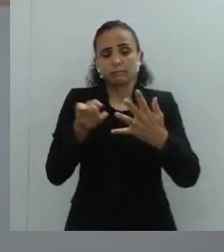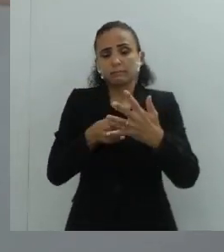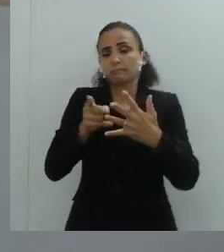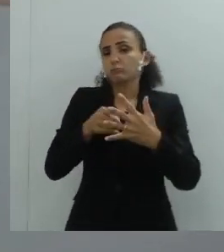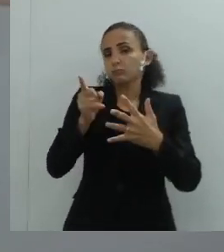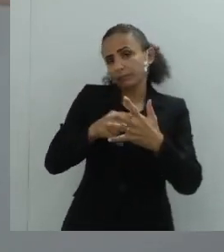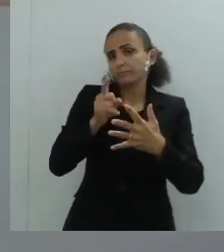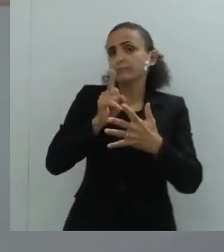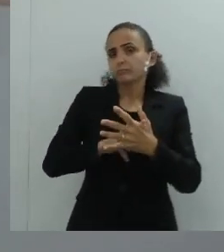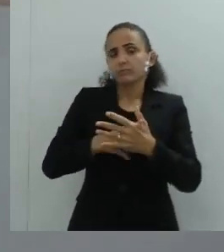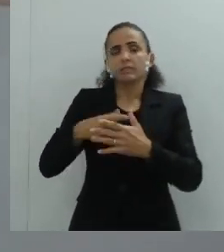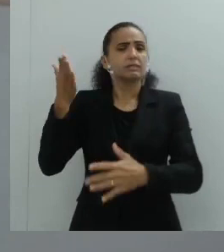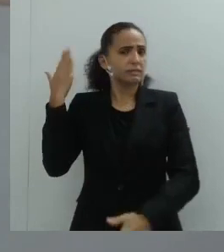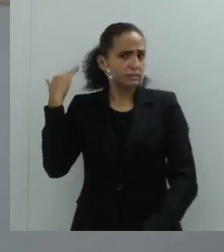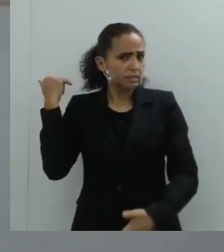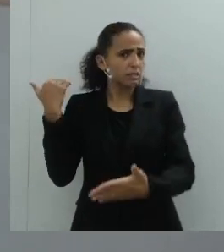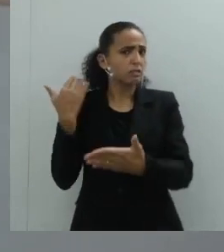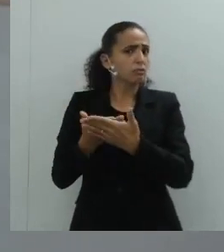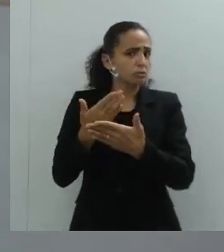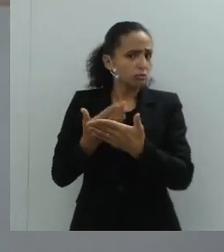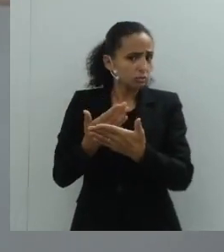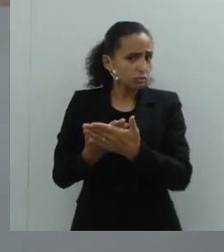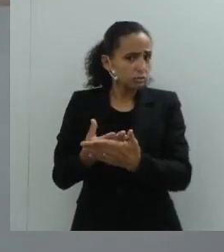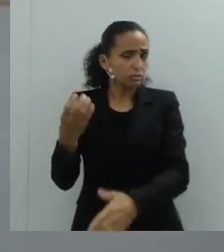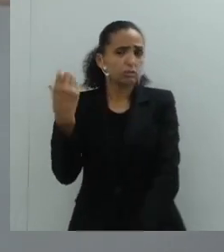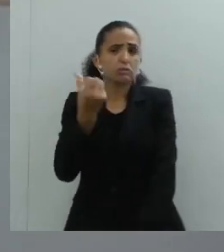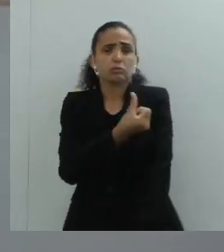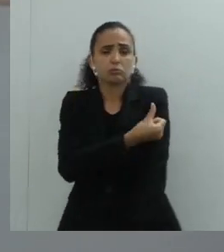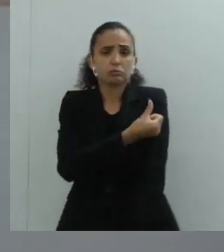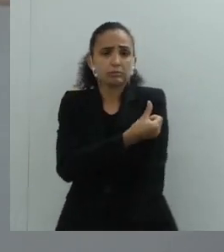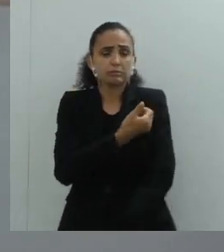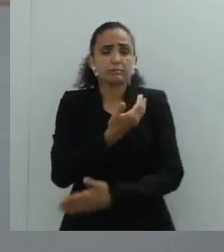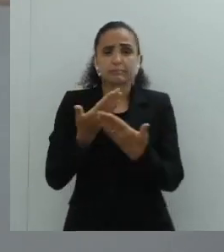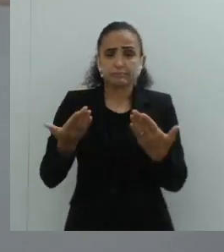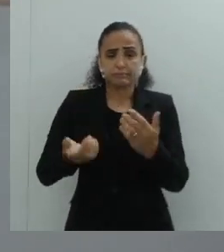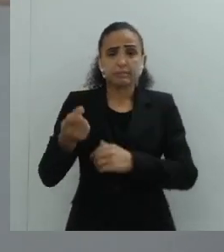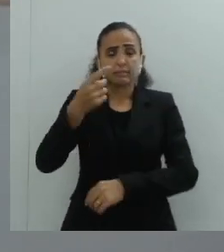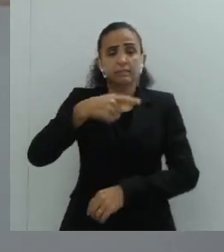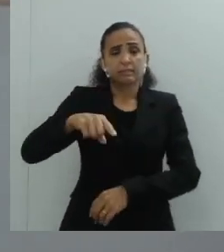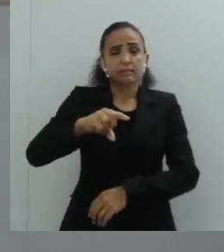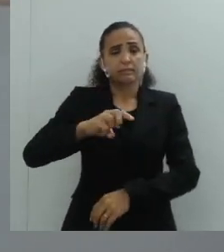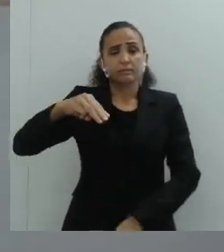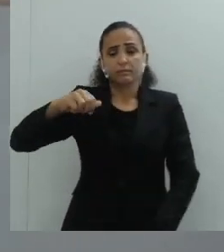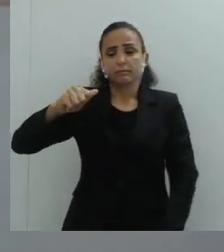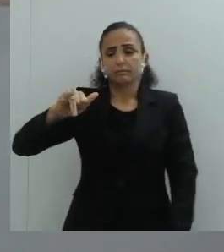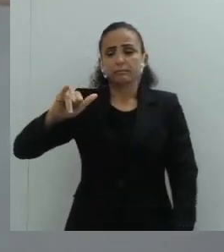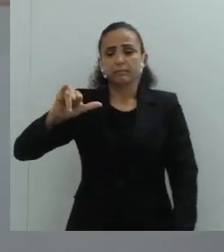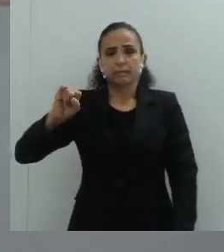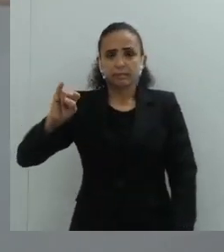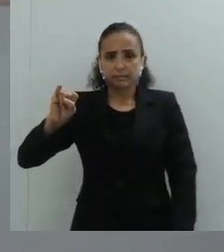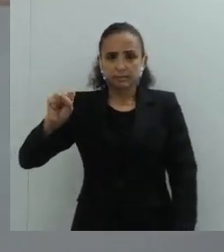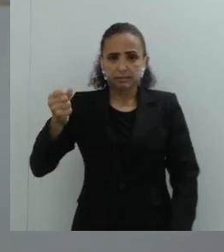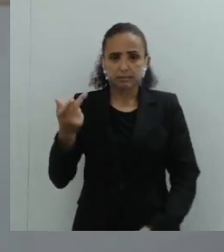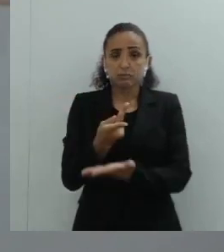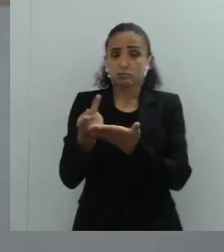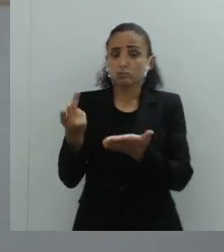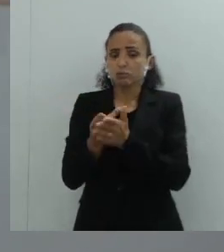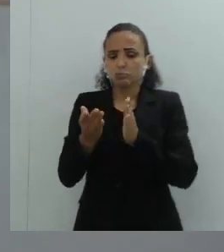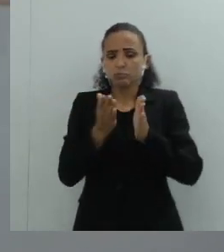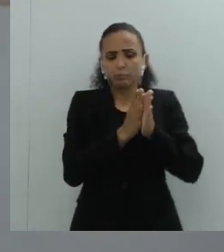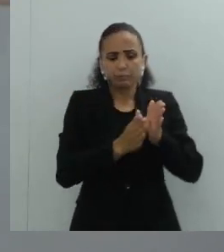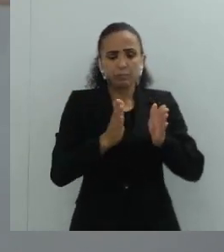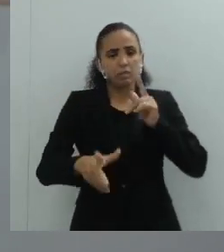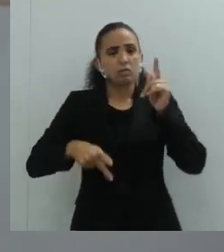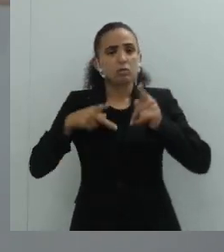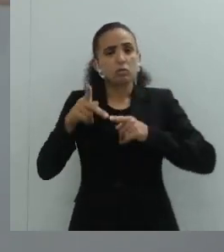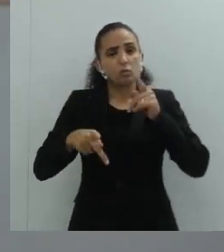isso a gente viu lá no sexto ano passado, né, que os maias, assim como os mesopotâmicos,